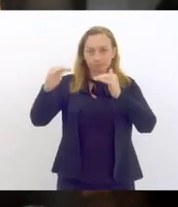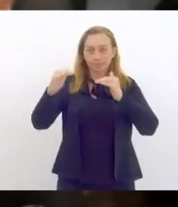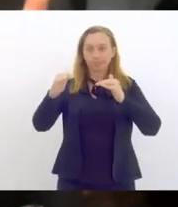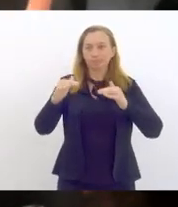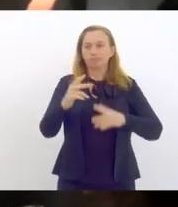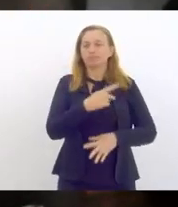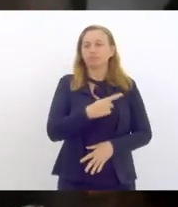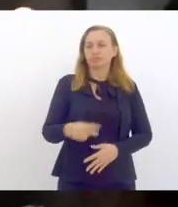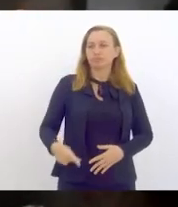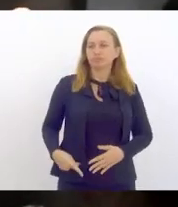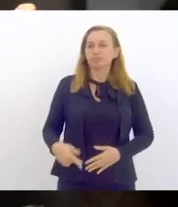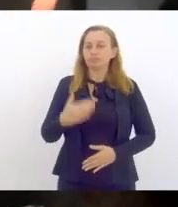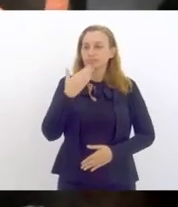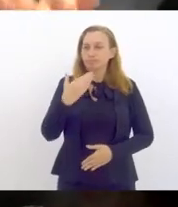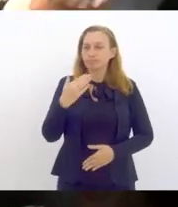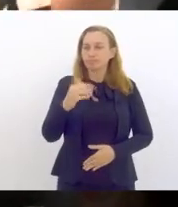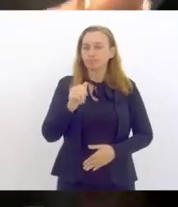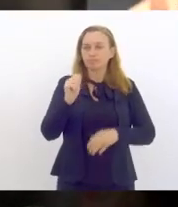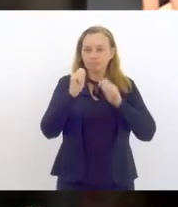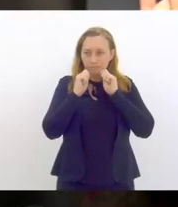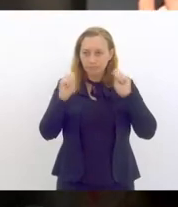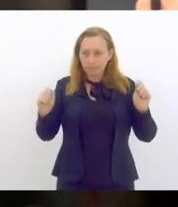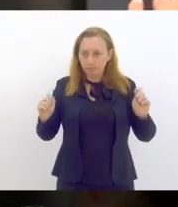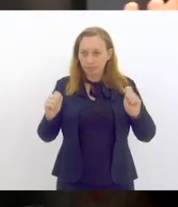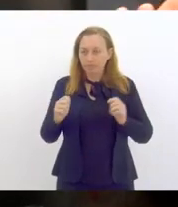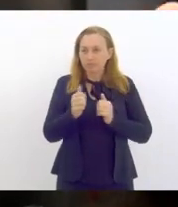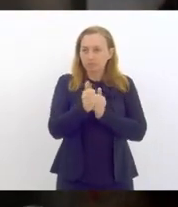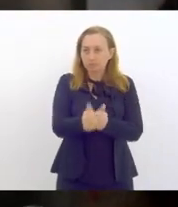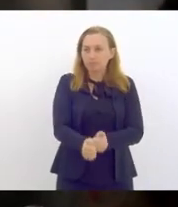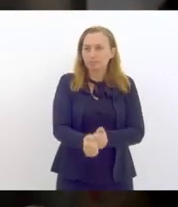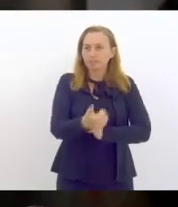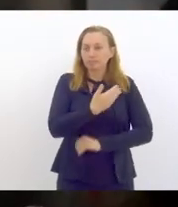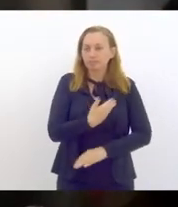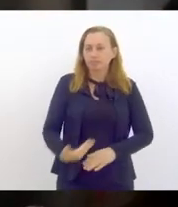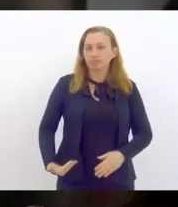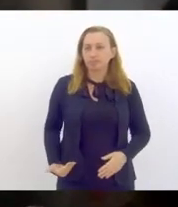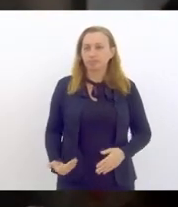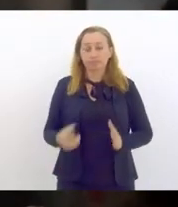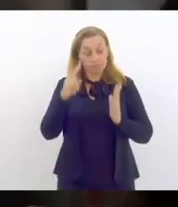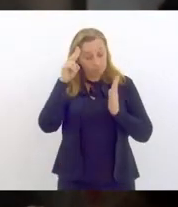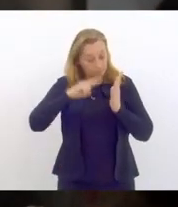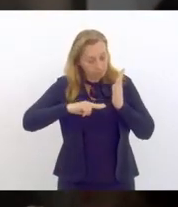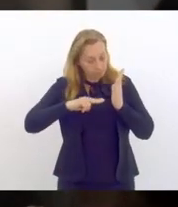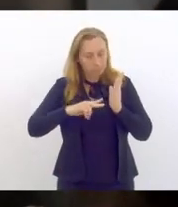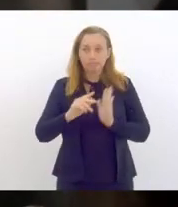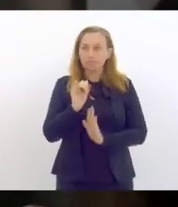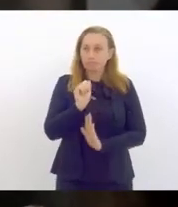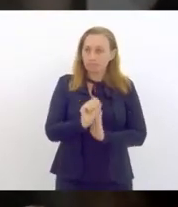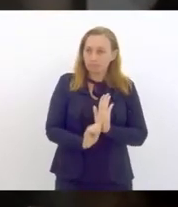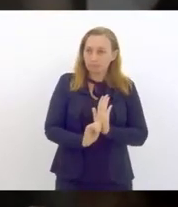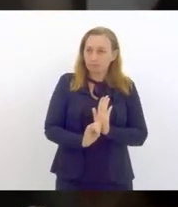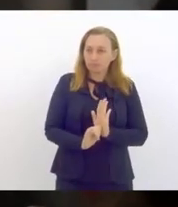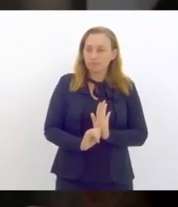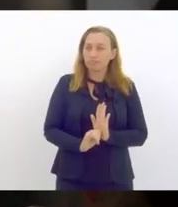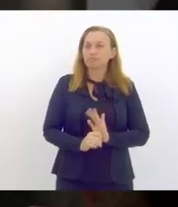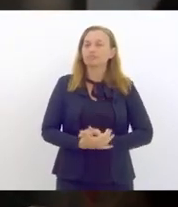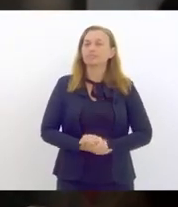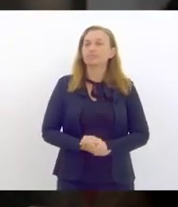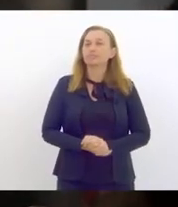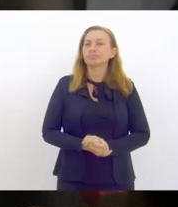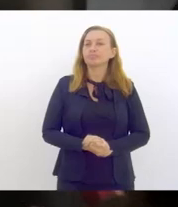que peça sua assessoria que acompanha pelo governo para ler esse esse relatório no